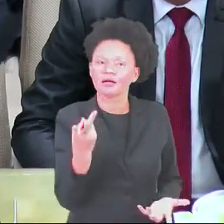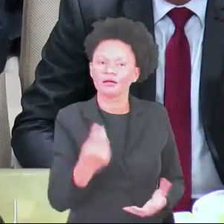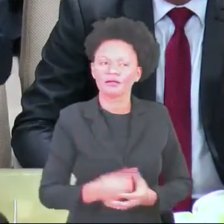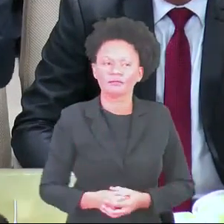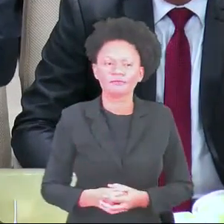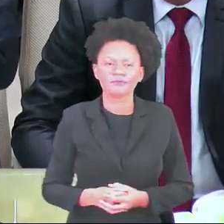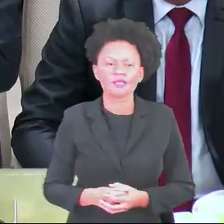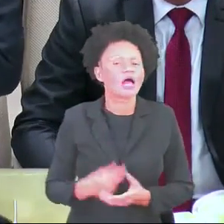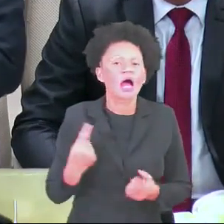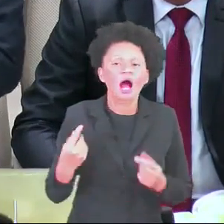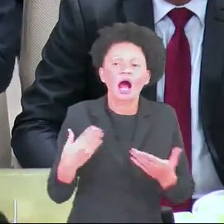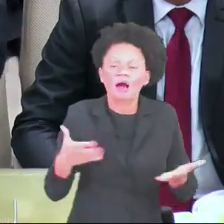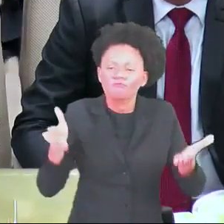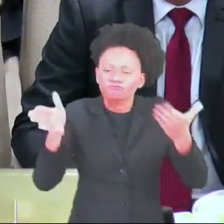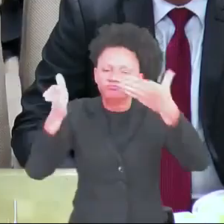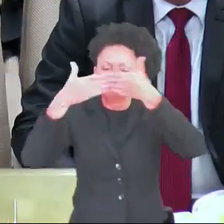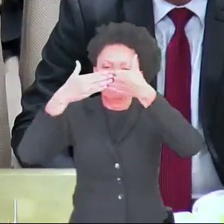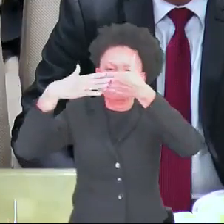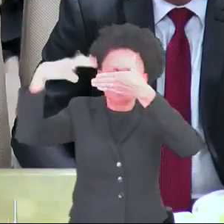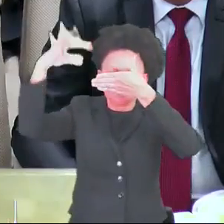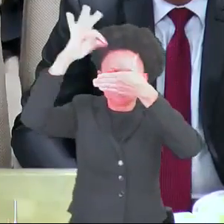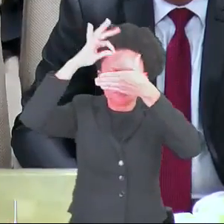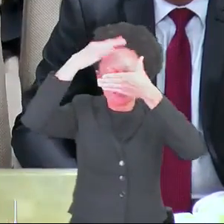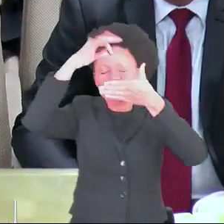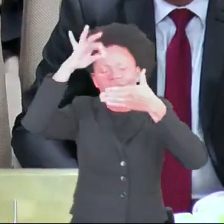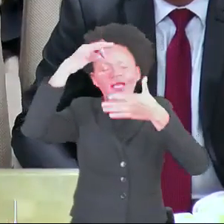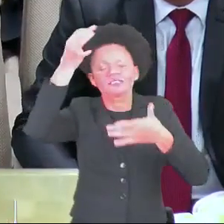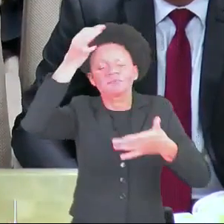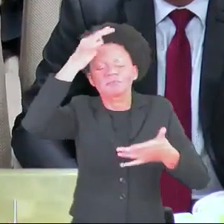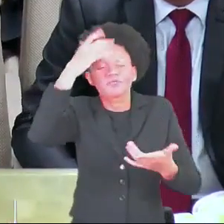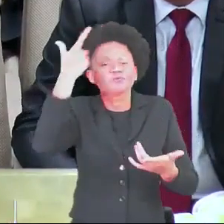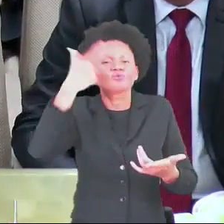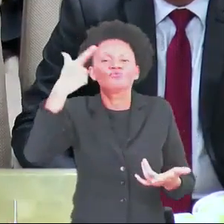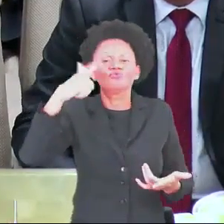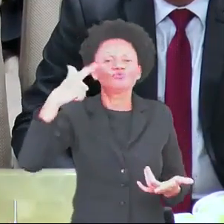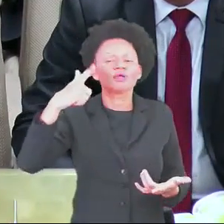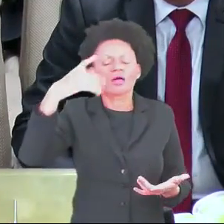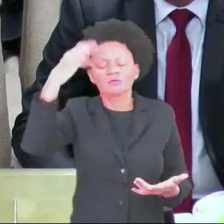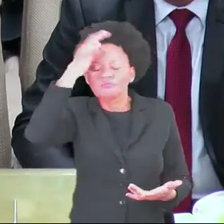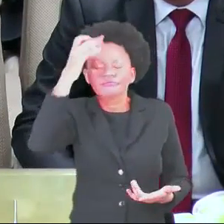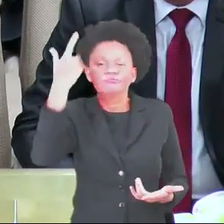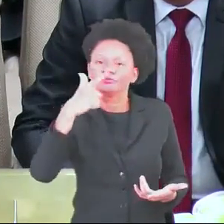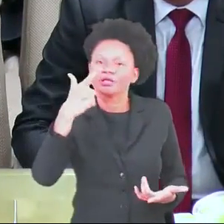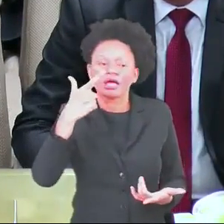A cegueira espiritual está matando o povo desse tempo.